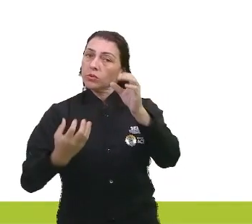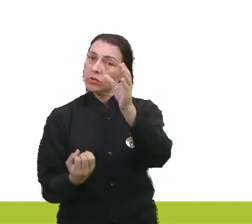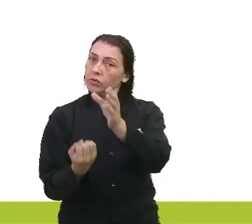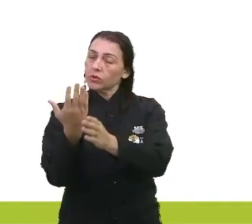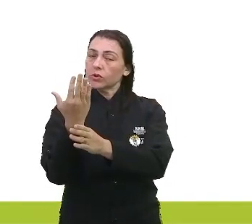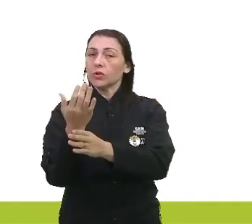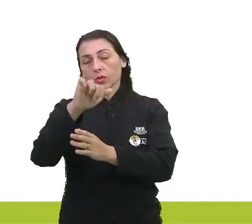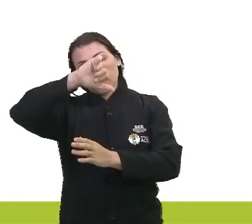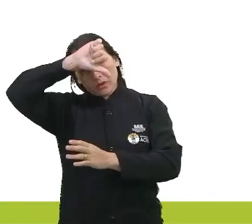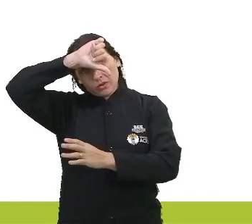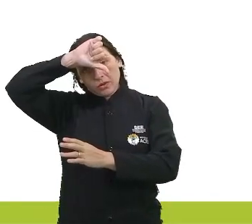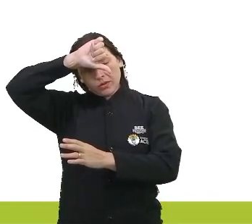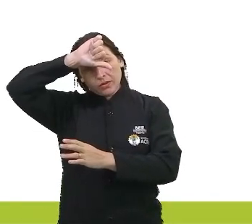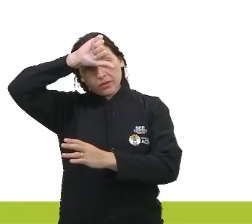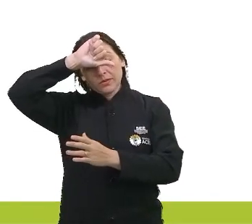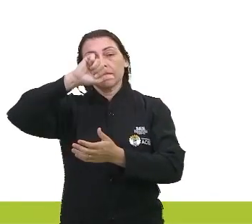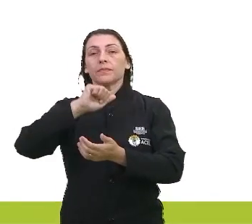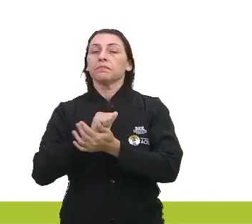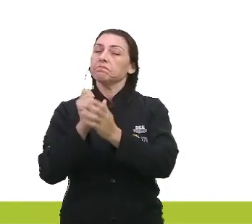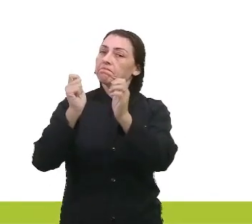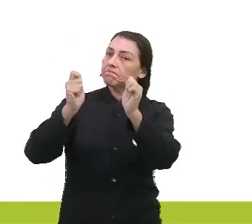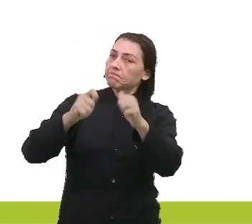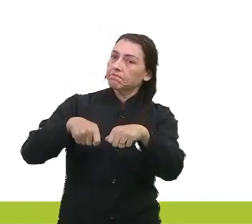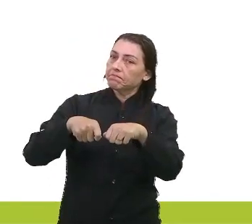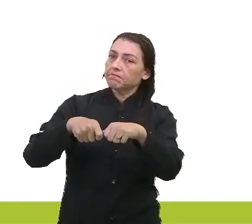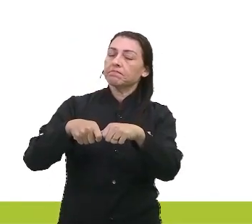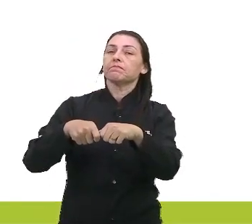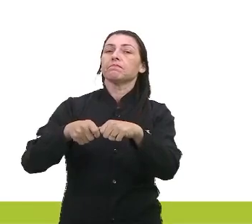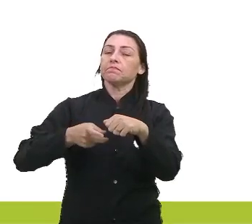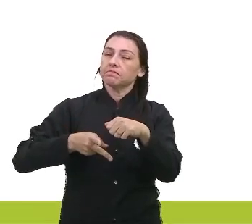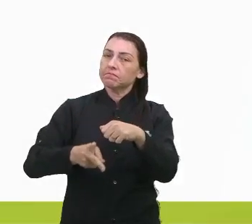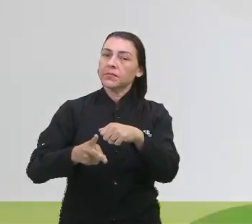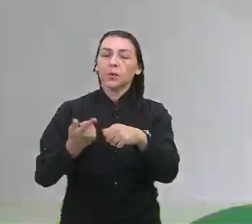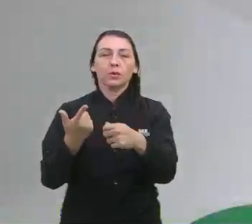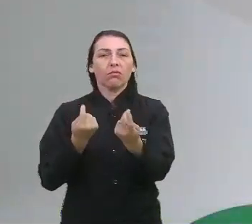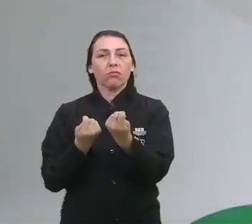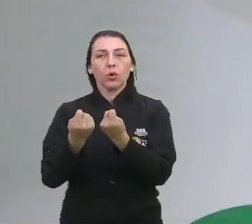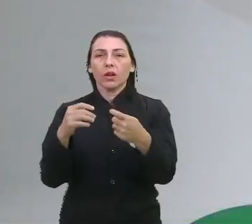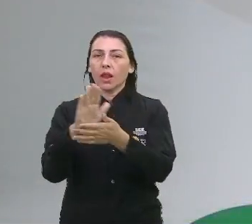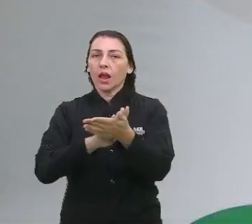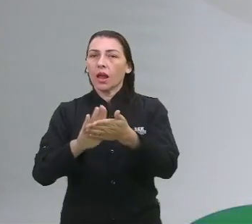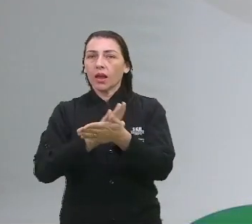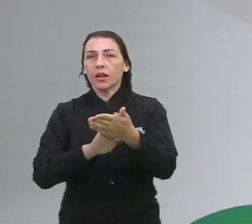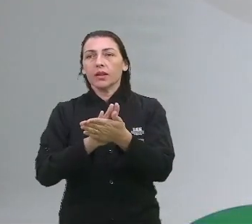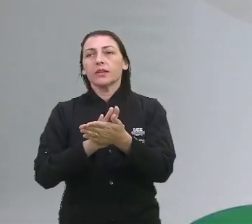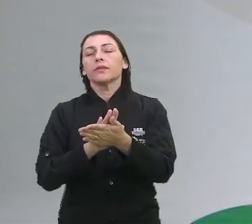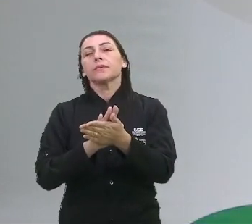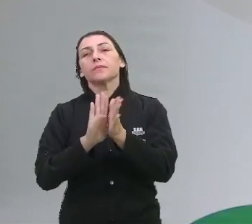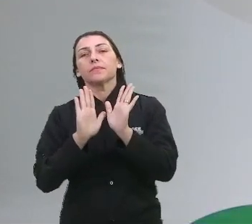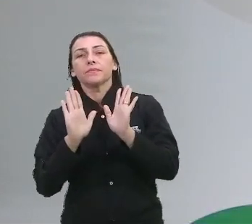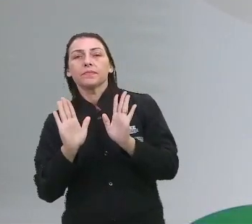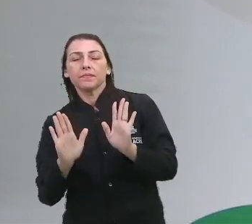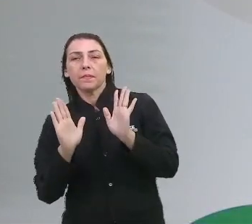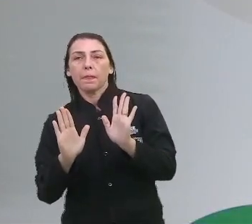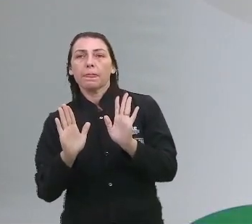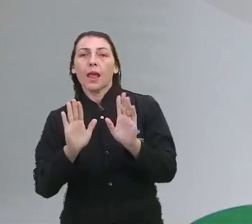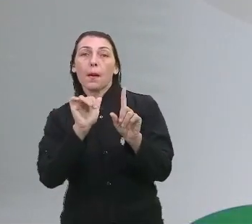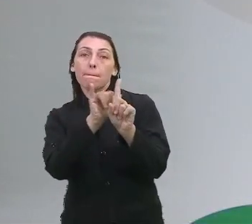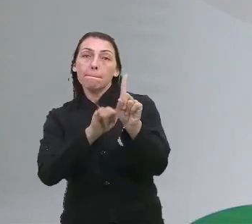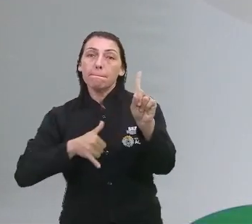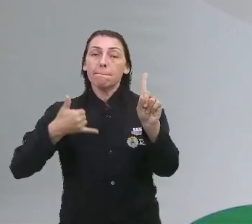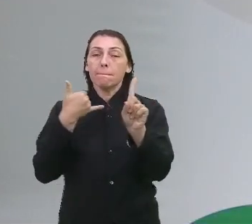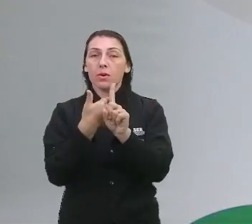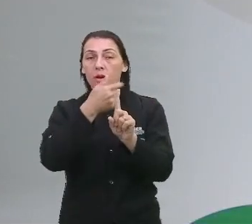surgir quando estereótipos são permitidos e persistem sem controle. Aqui é um caso de bullying com